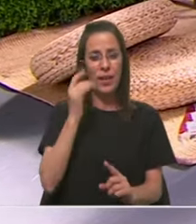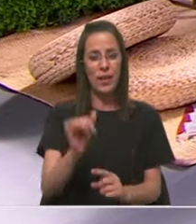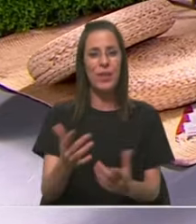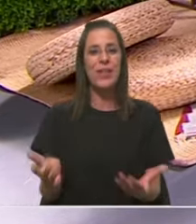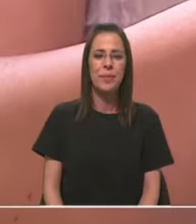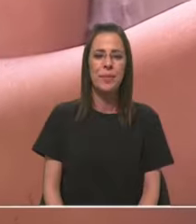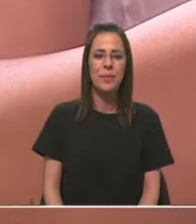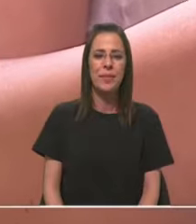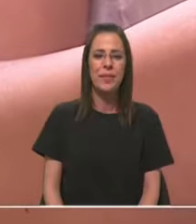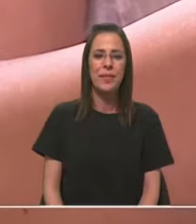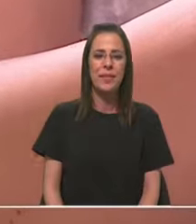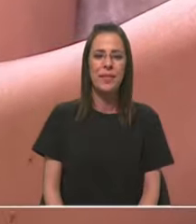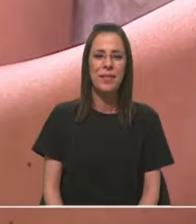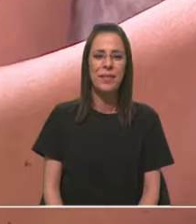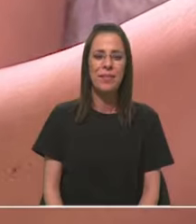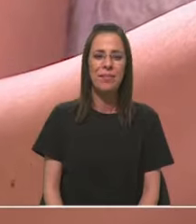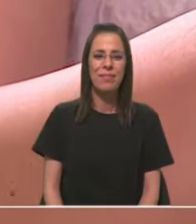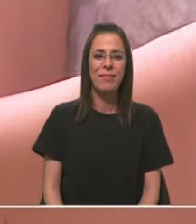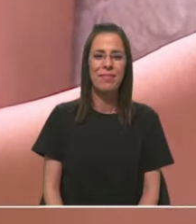Sim.